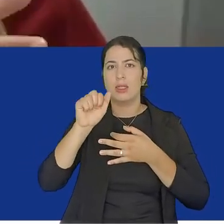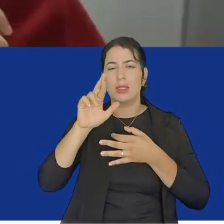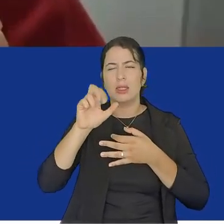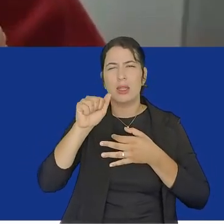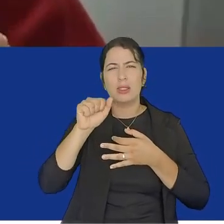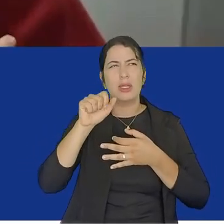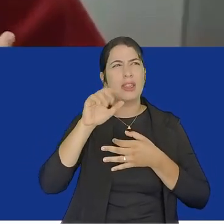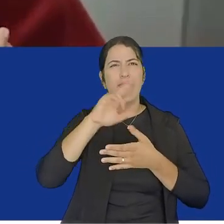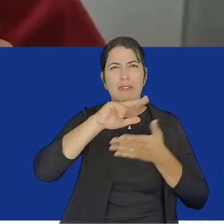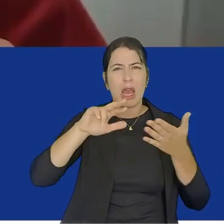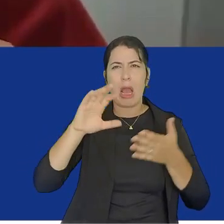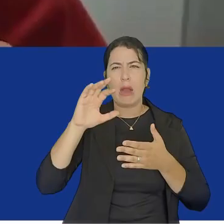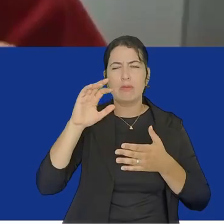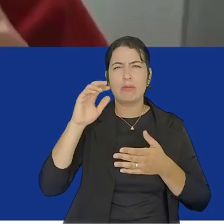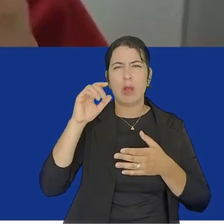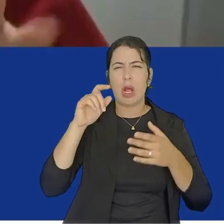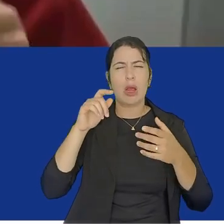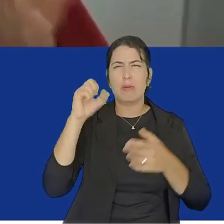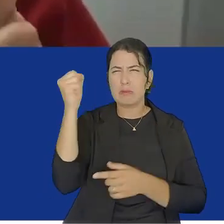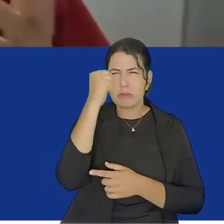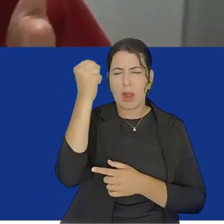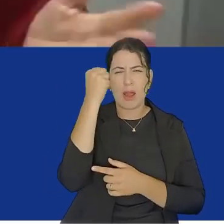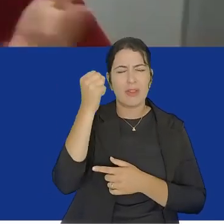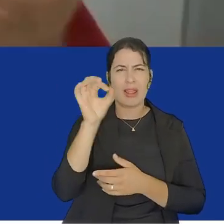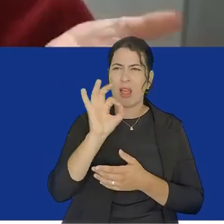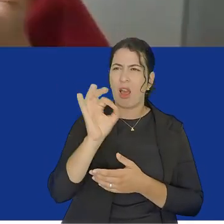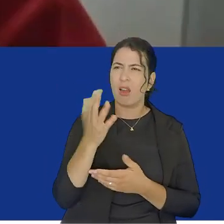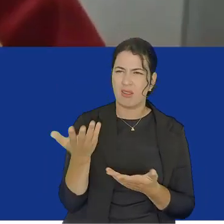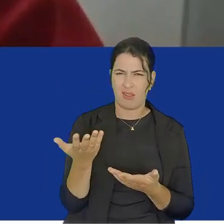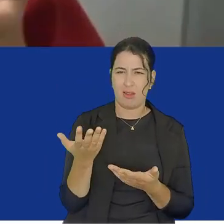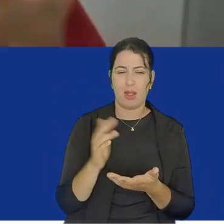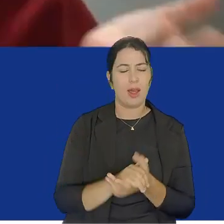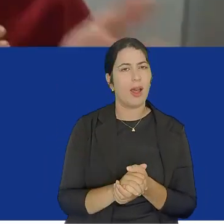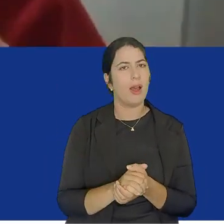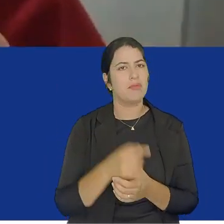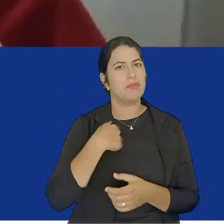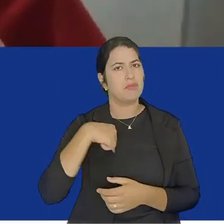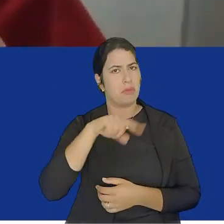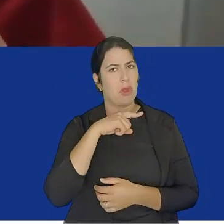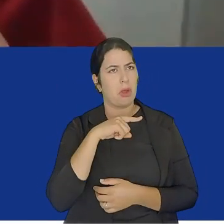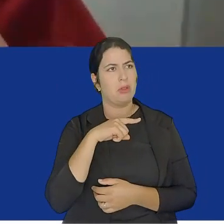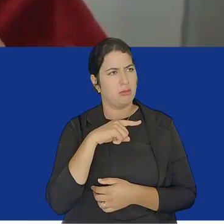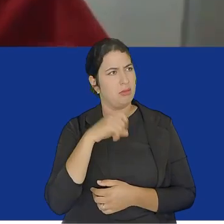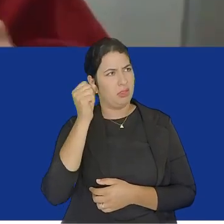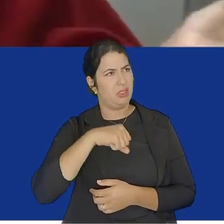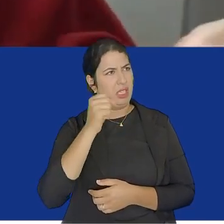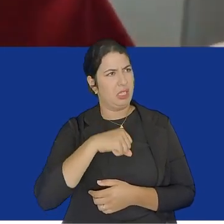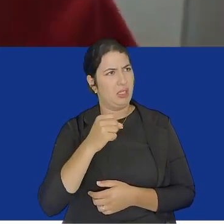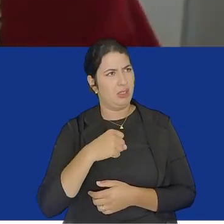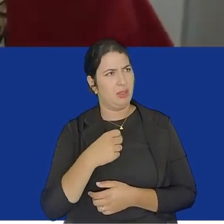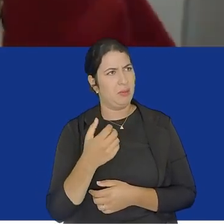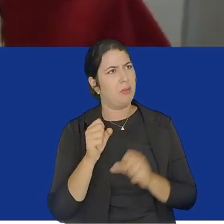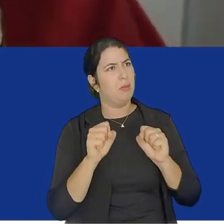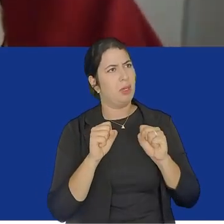usar a justiça restaurativa para casos graves. Inclusive, tem estudos que mostram que quanto mais grave o dano, melhor a reparação. Ele falou assim, pois